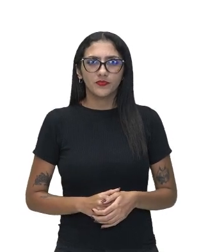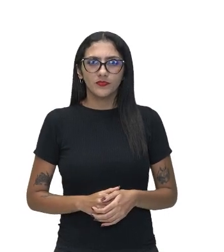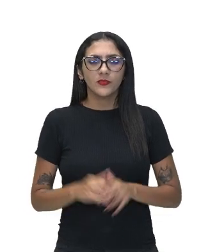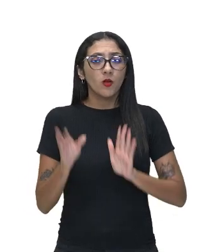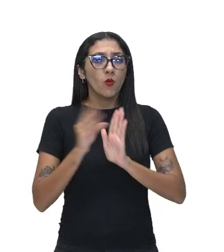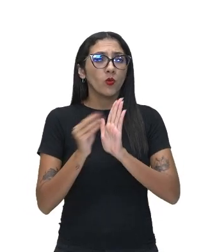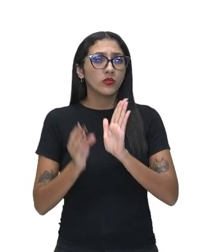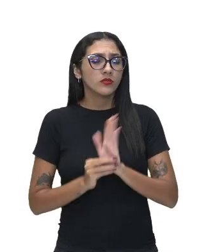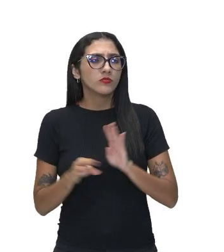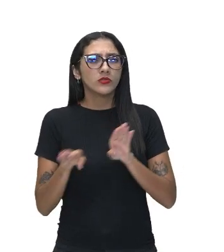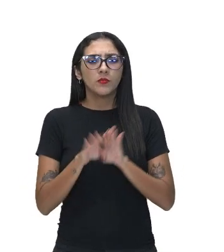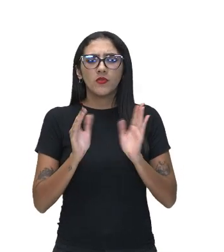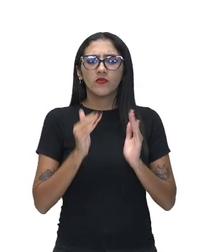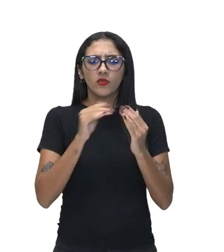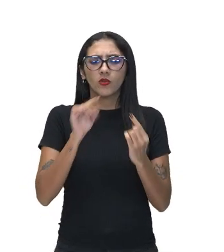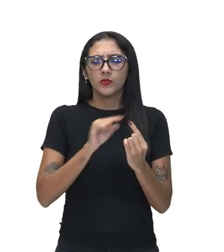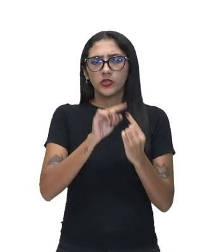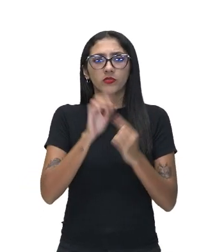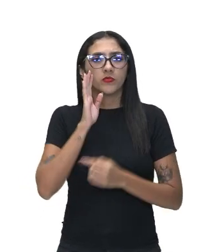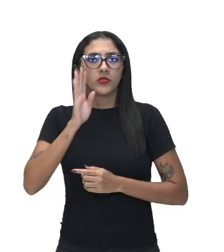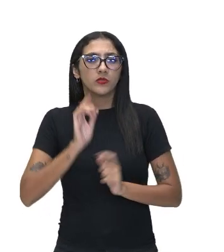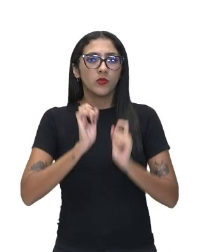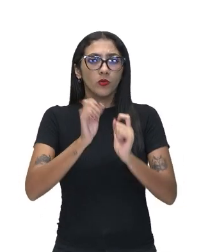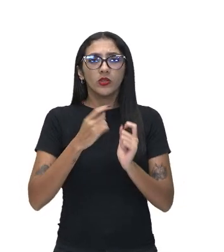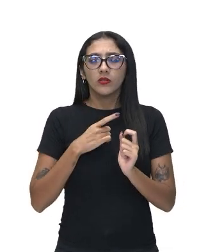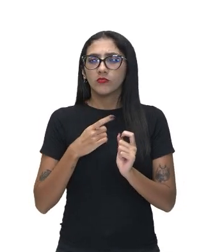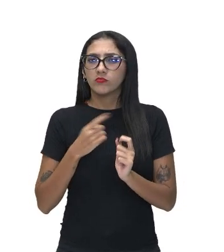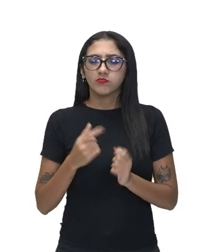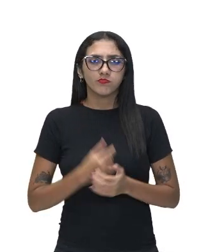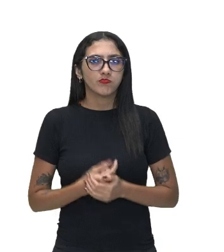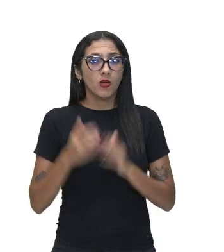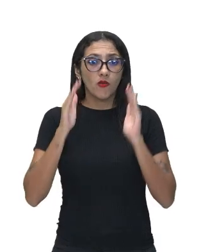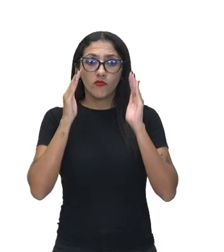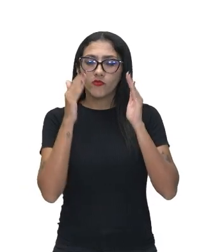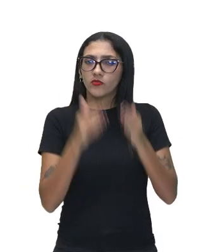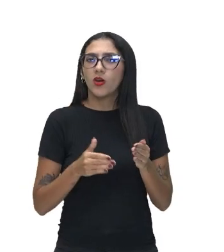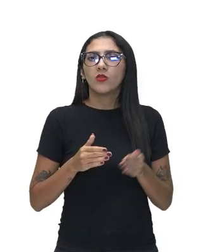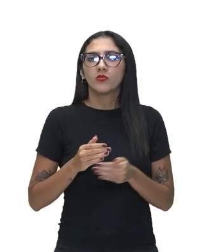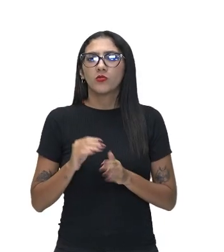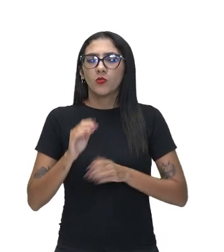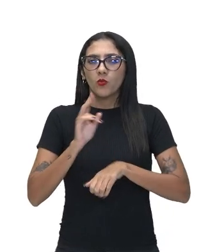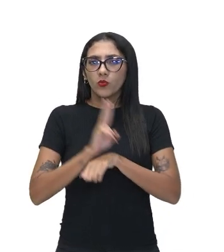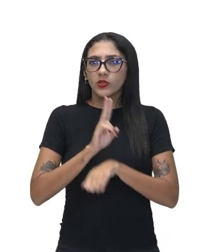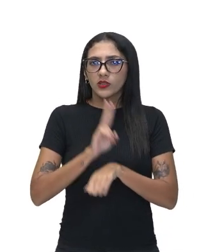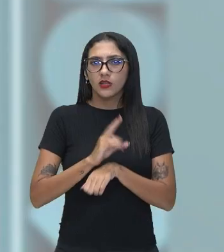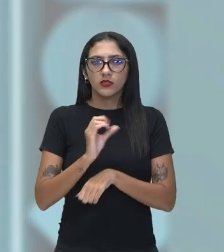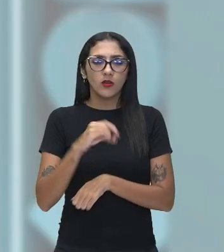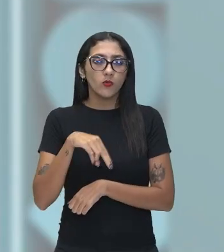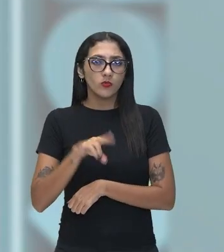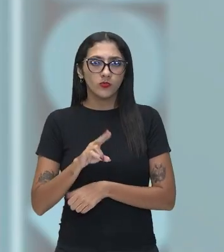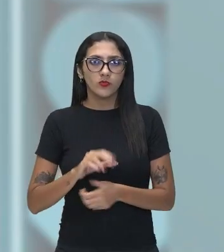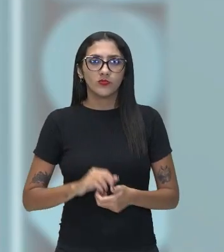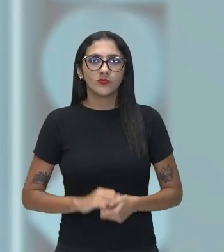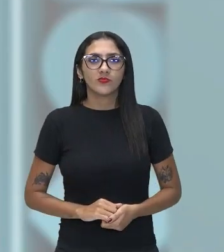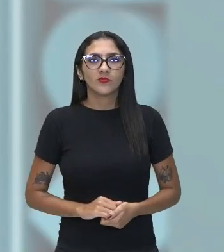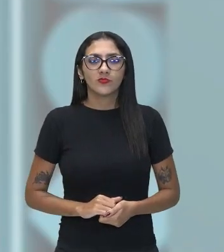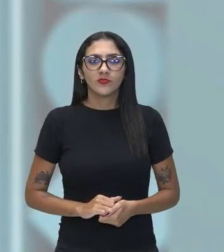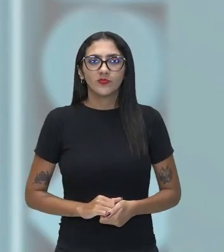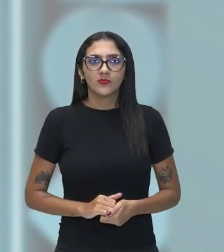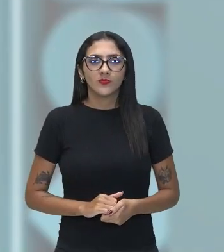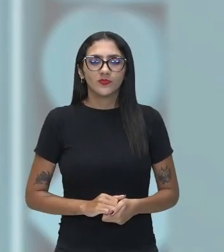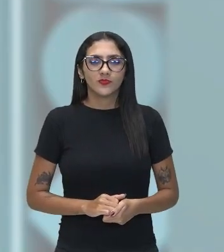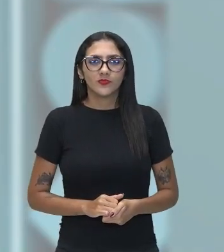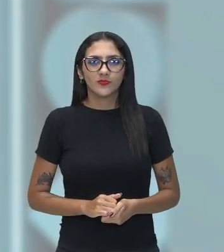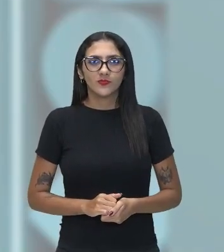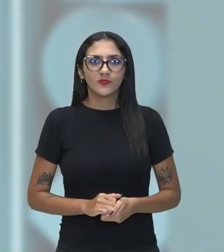artigo remetia à doutrina de proteção integral da Organização das Nações Unidas. Então, percebemos